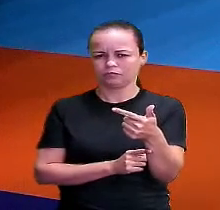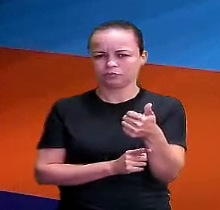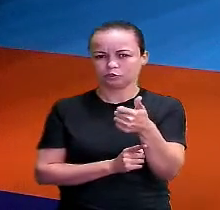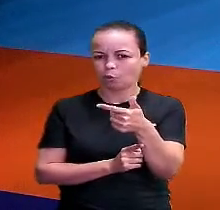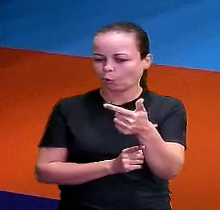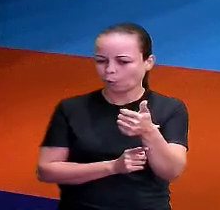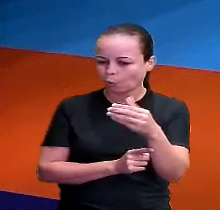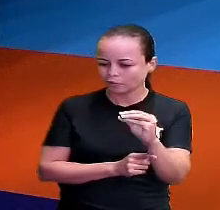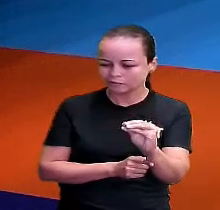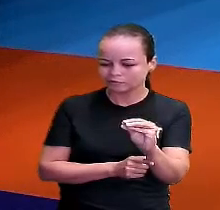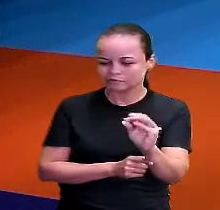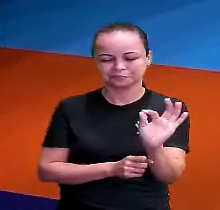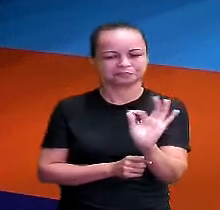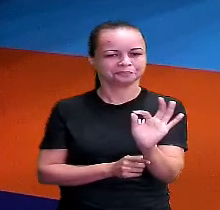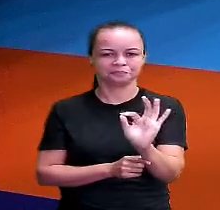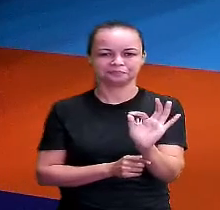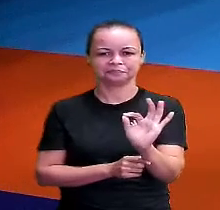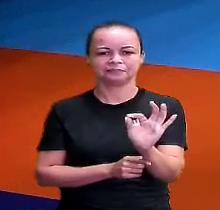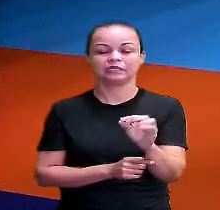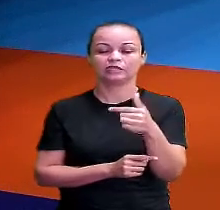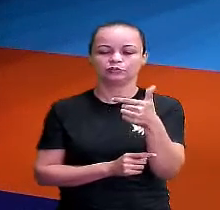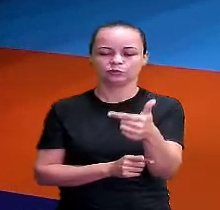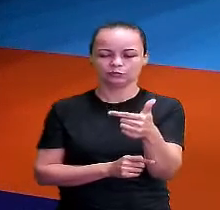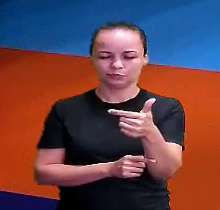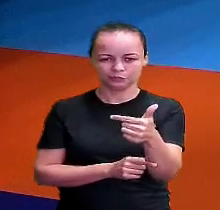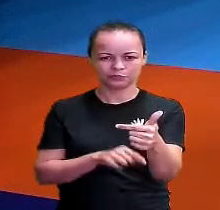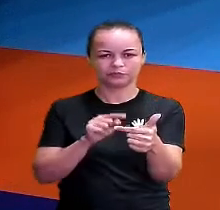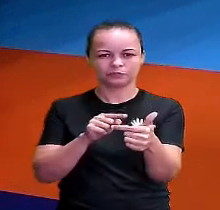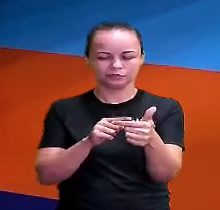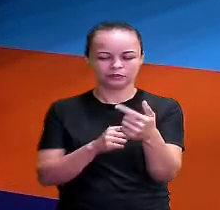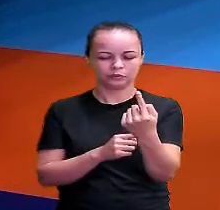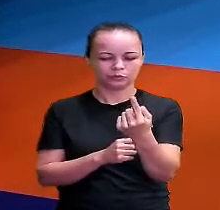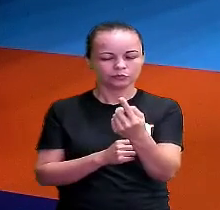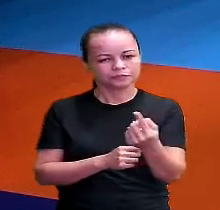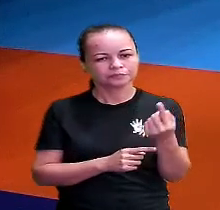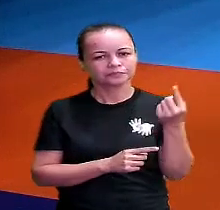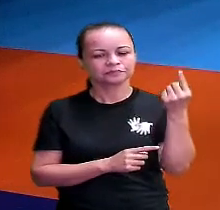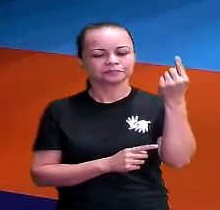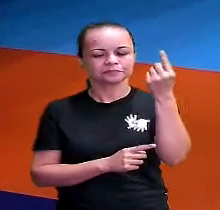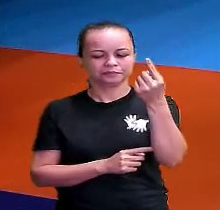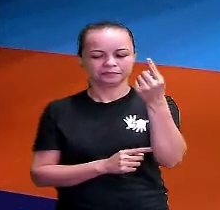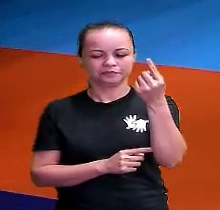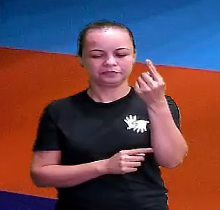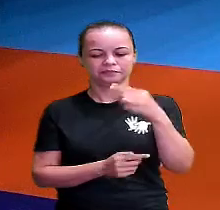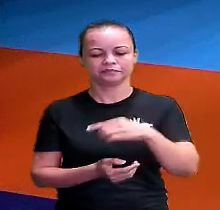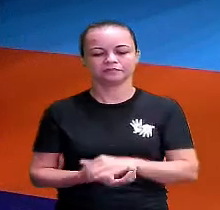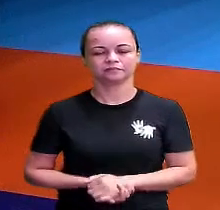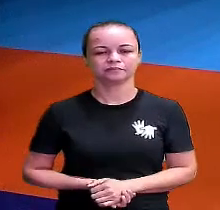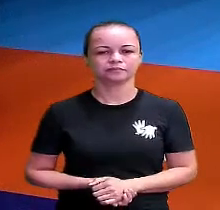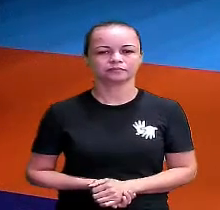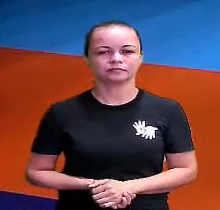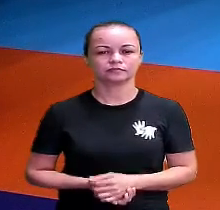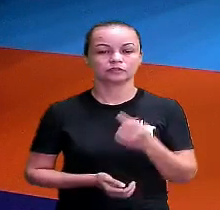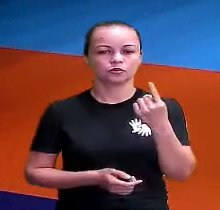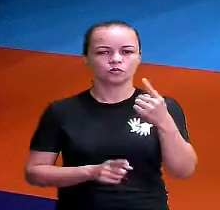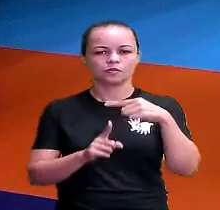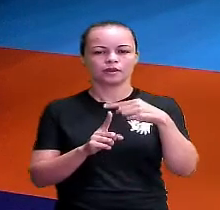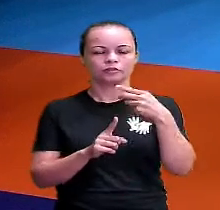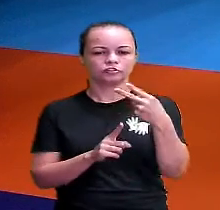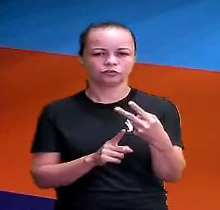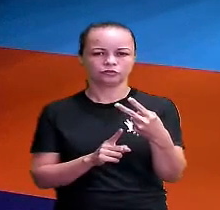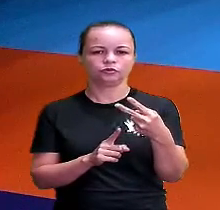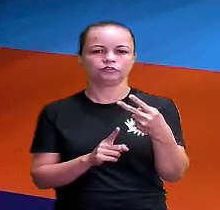o 12 todinho aqui não, né? Boto 2 e um 1, ó, vem aqui para cima. 1 mais